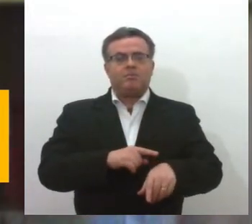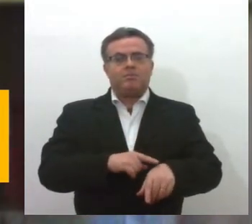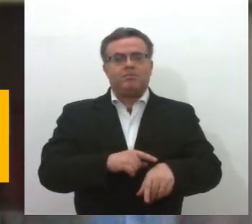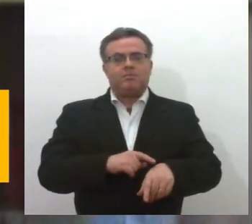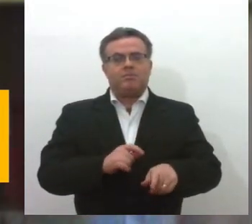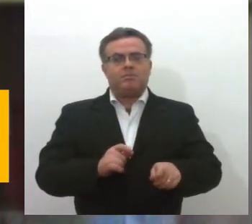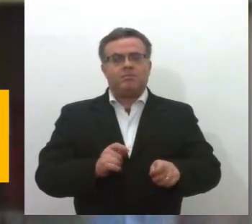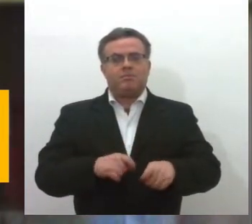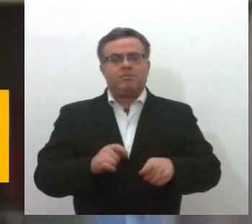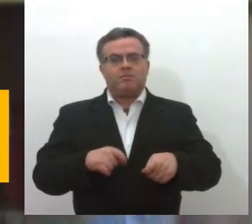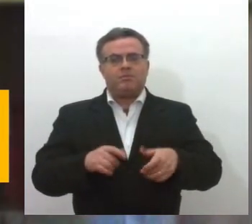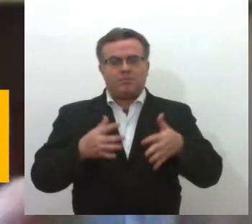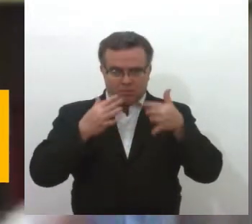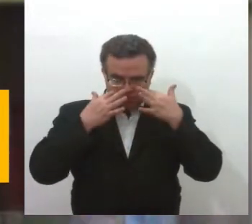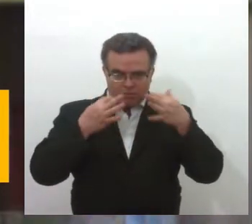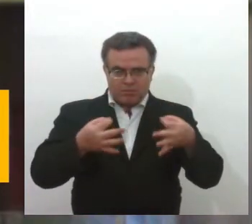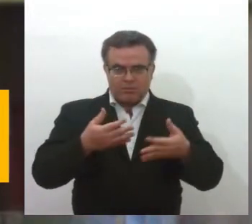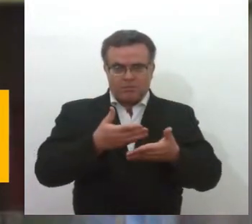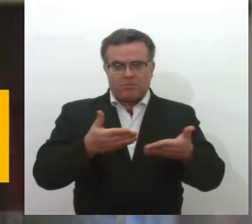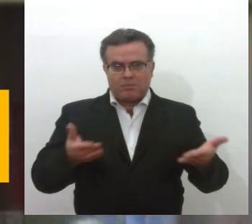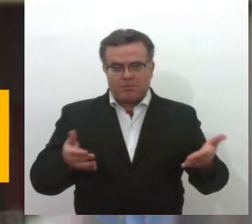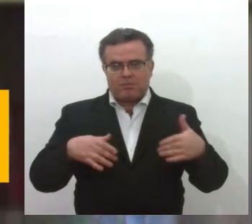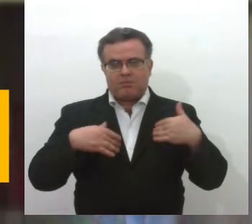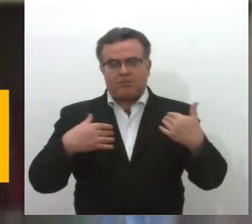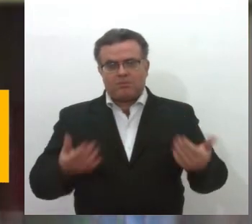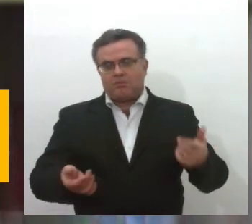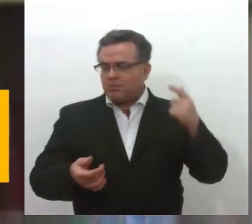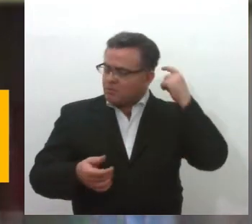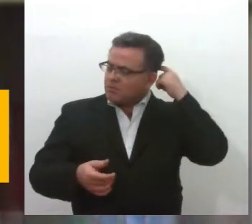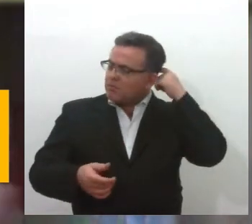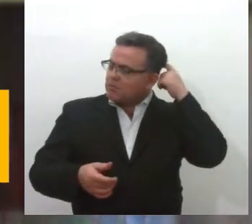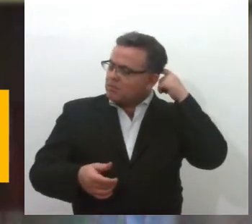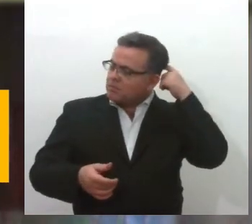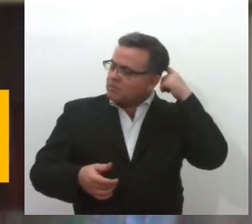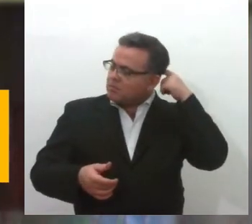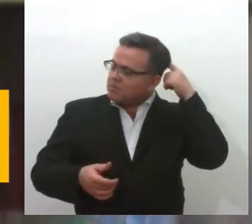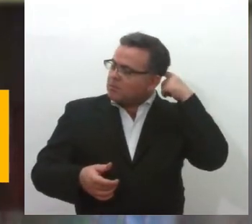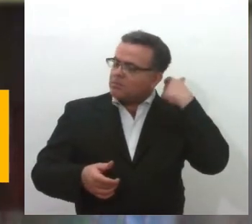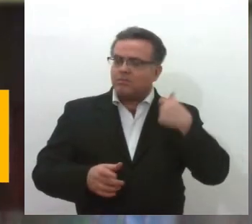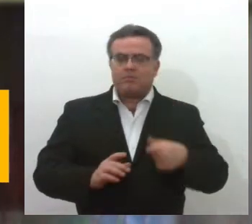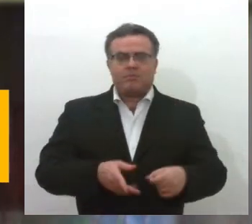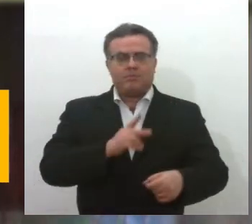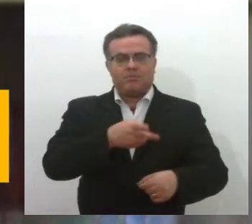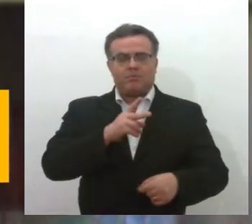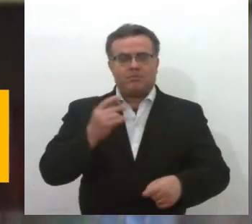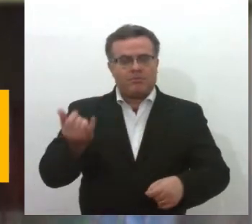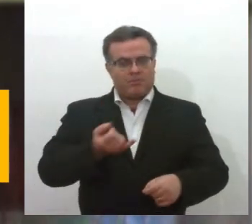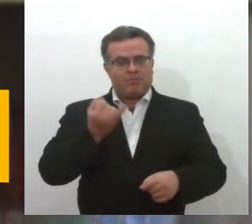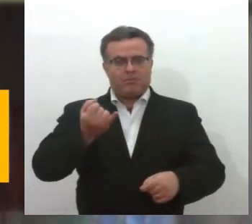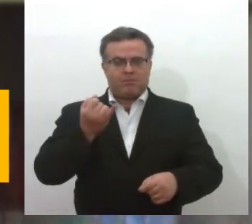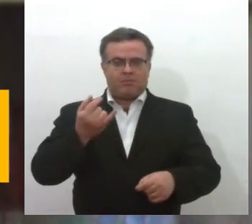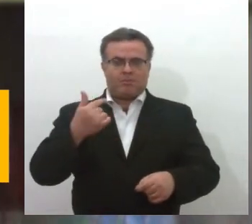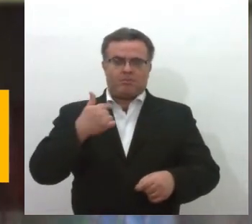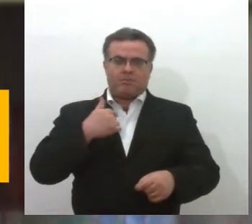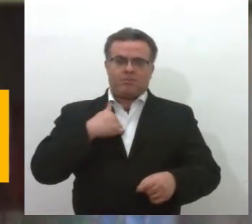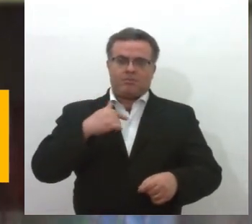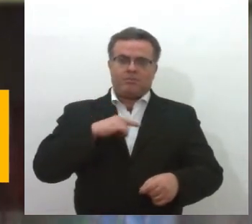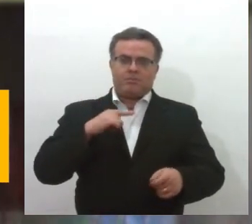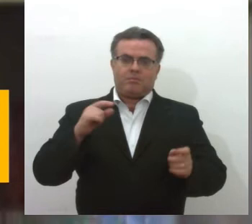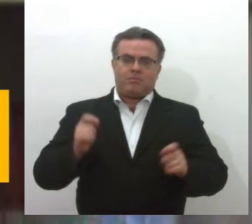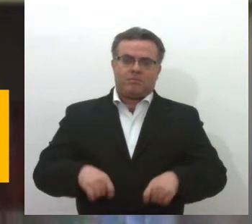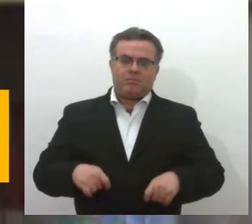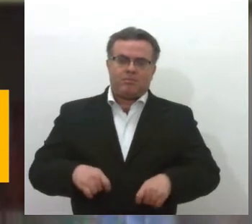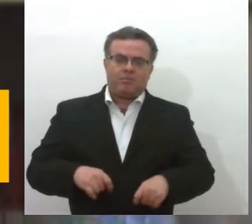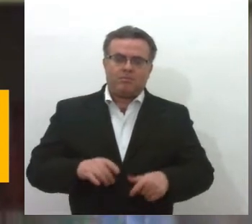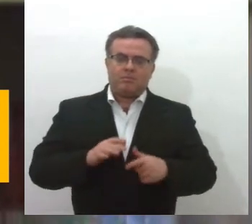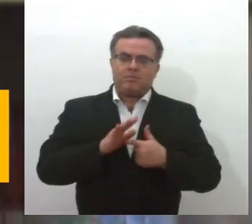a atenção com aquele animal. O animal é um ser senciente, ele tem sentimentos. Então, é importante que eu tenha um tempo também para estar